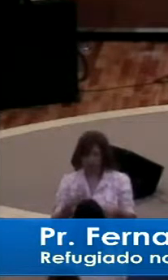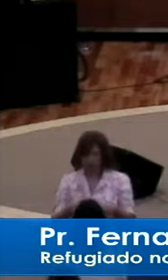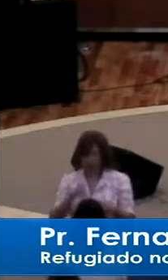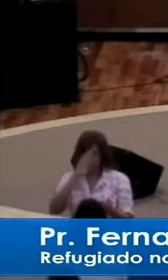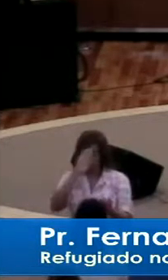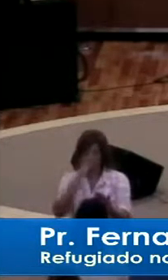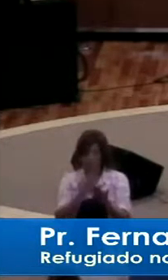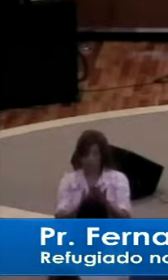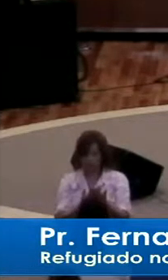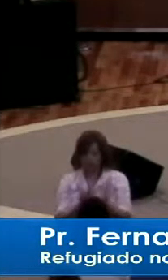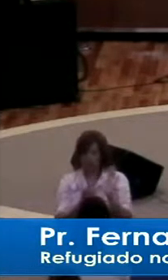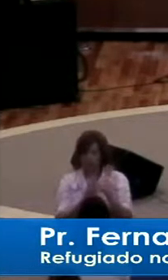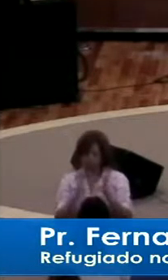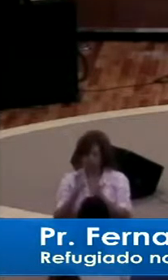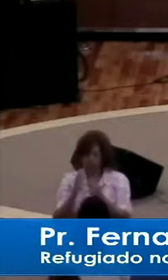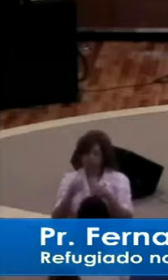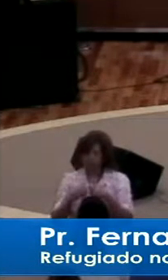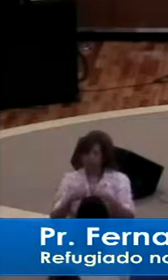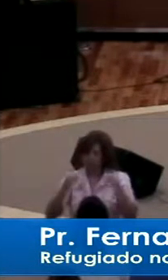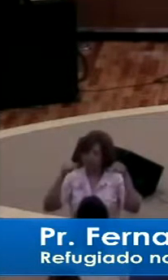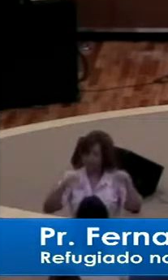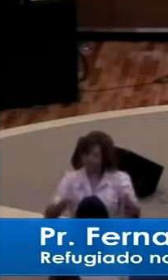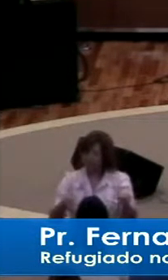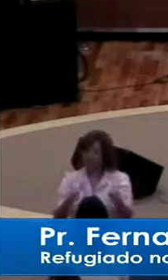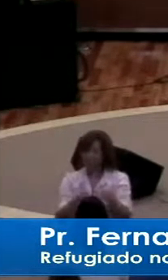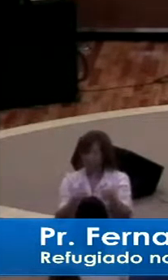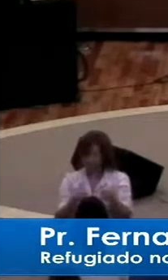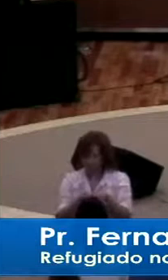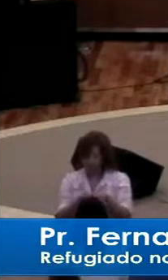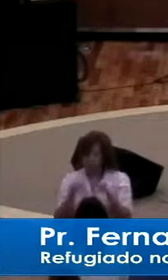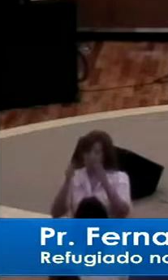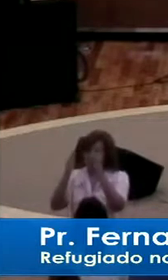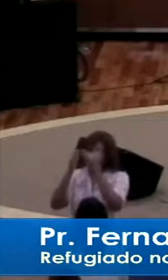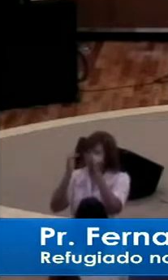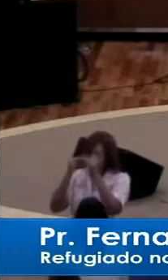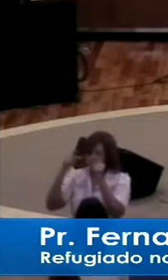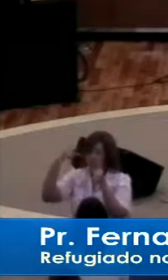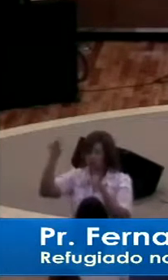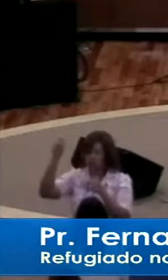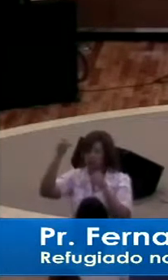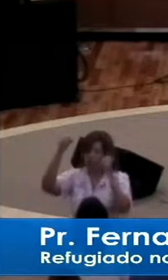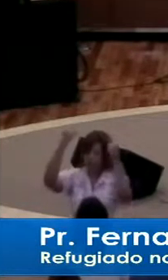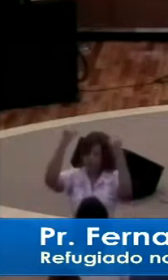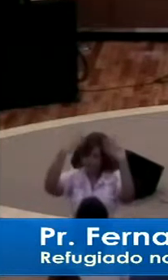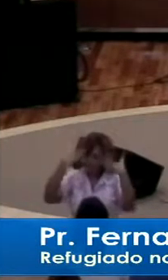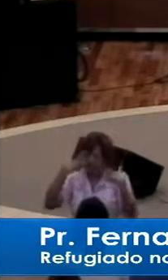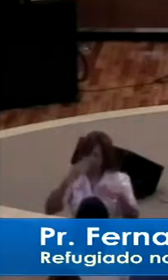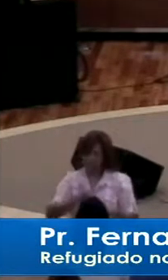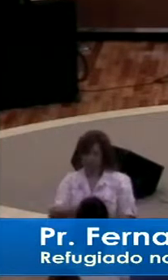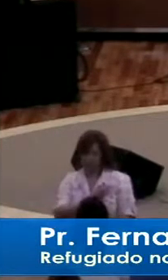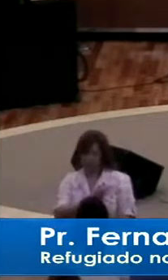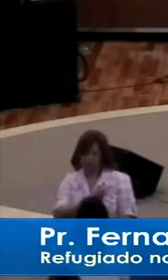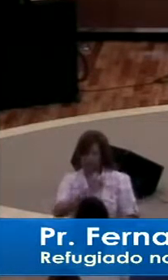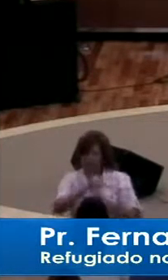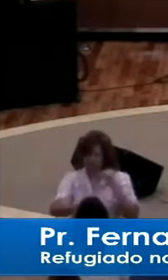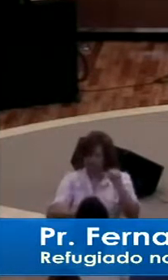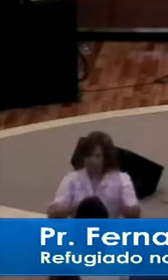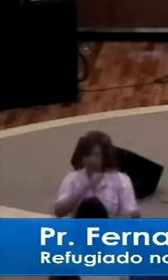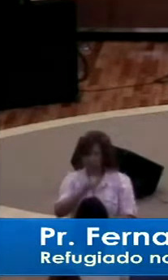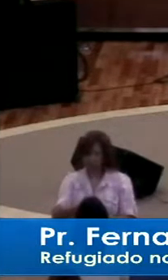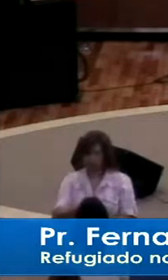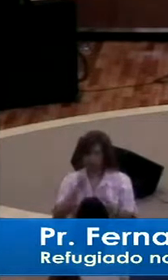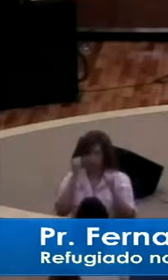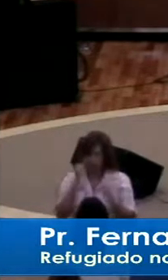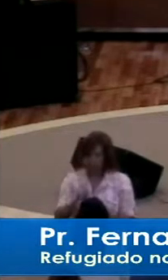Senhor está presente nesse lugar. Pedimos a tua bênção sobre as nossas vidas, que sejamos mudados, transformados pelo poder da